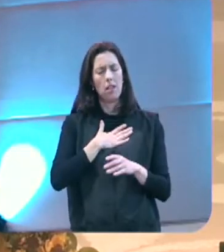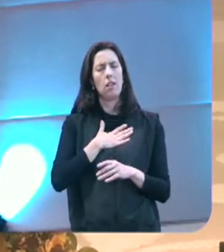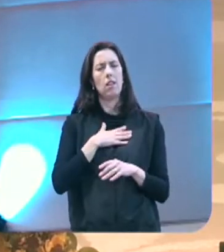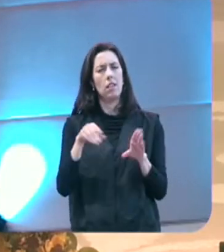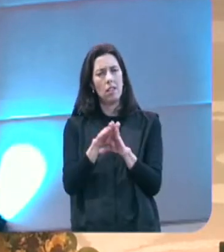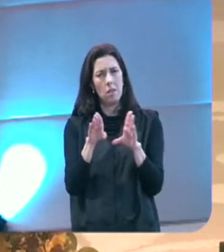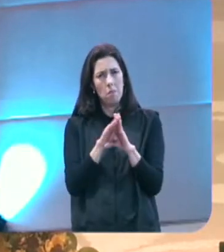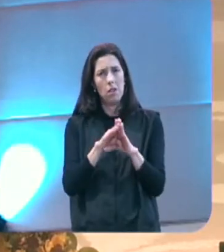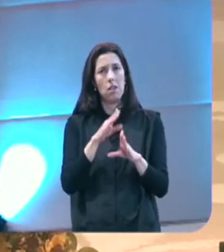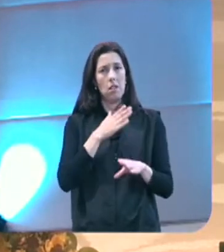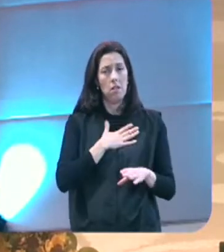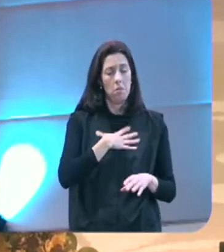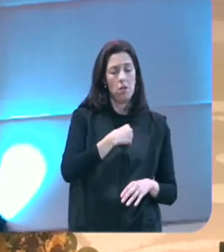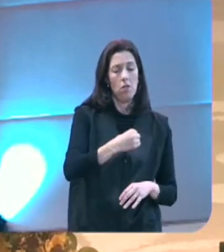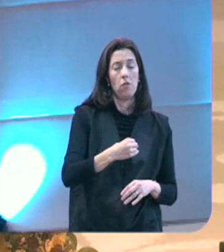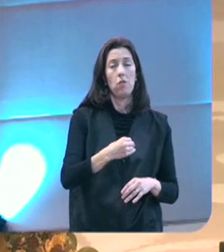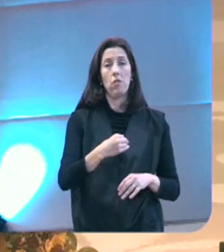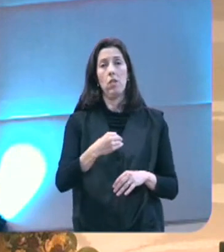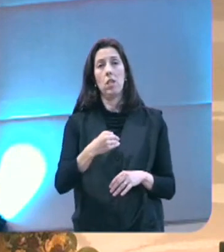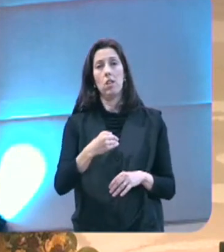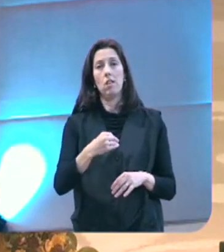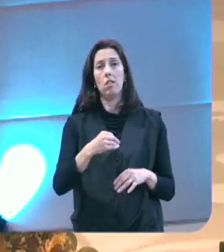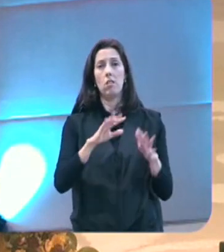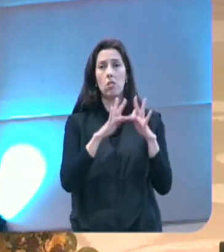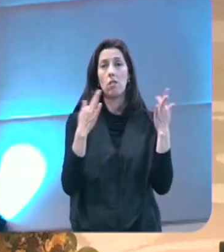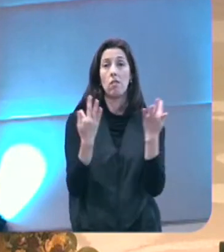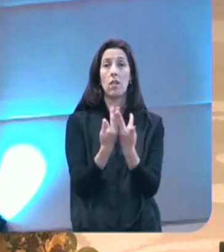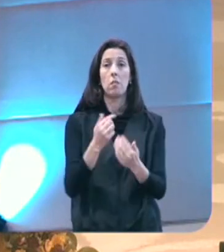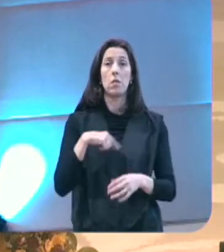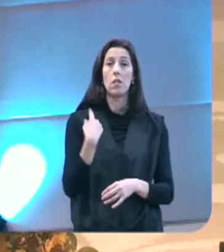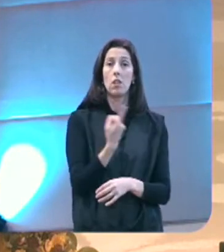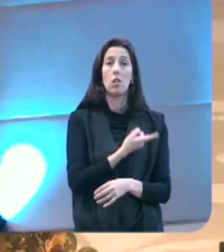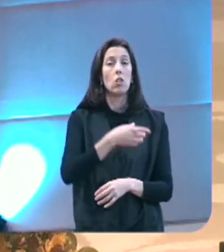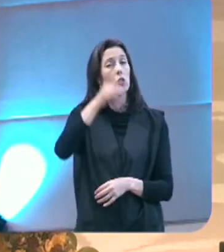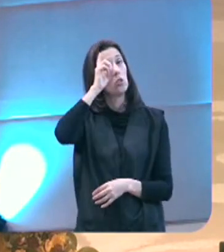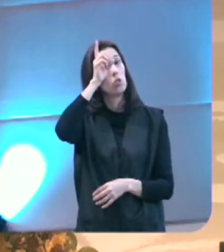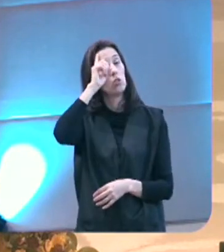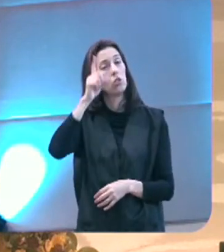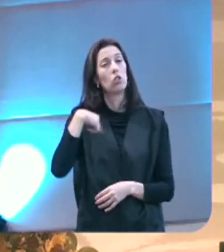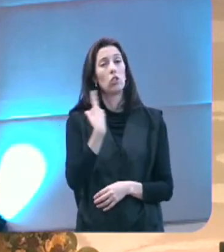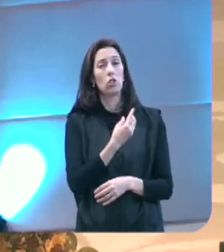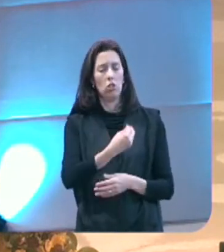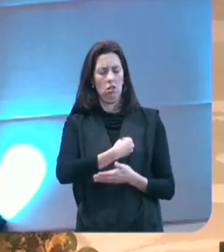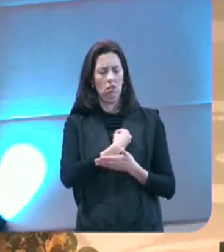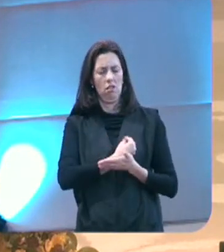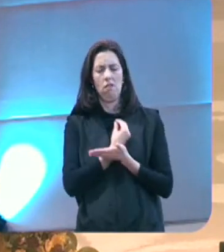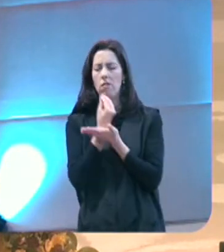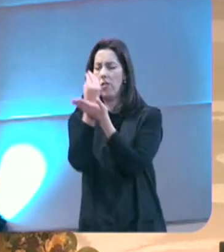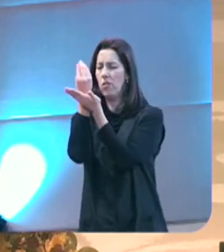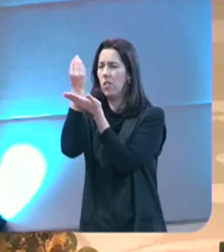os dias. A rendermos o nosso coração ao Senhor.